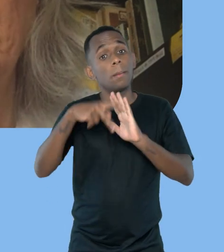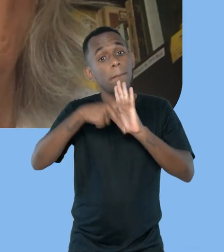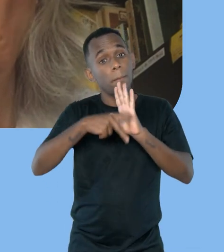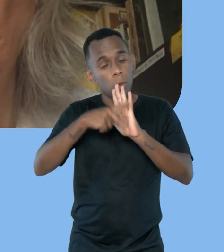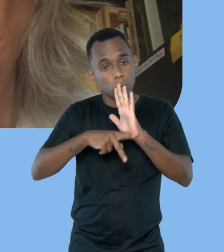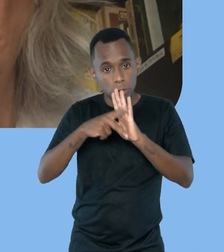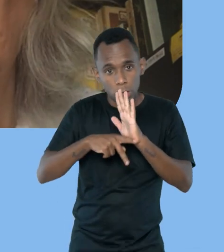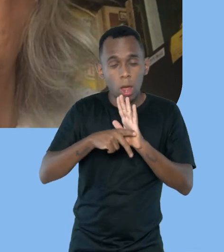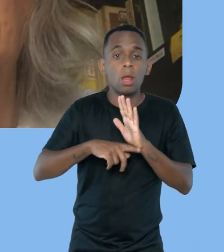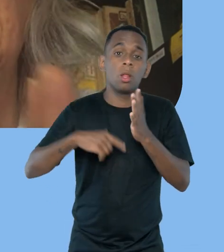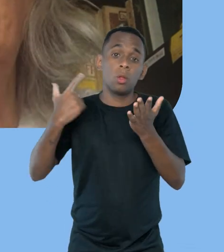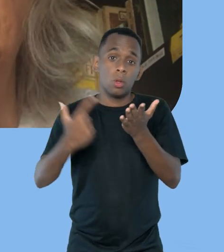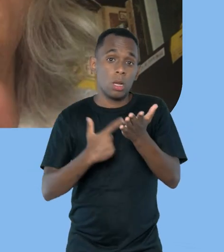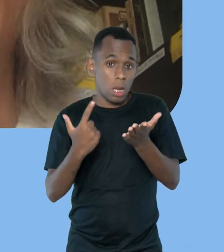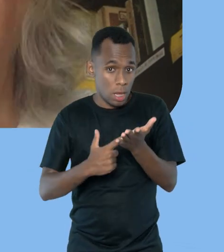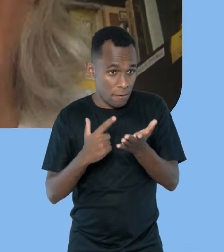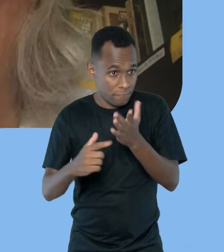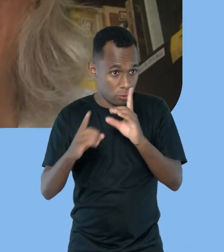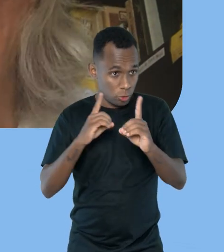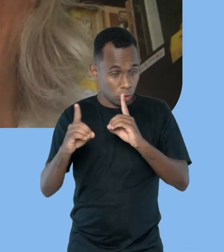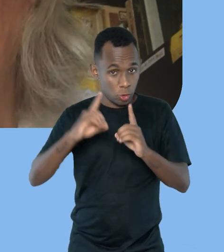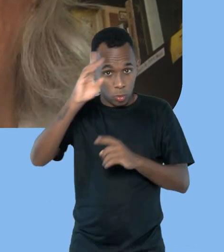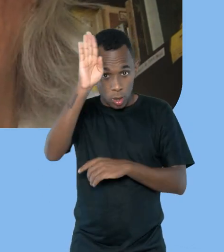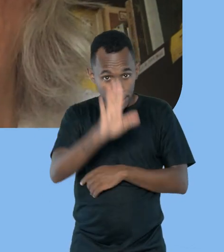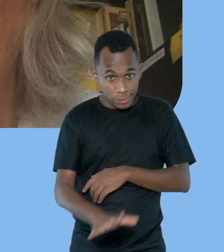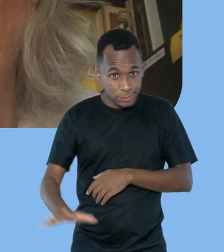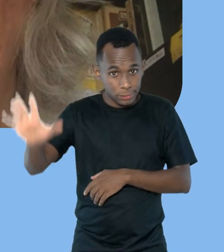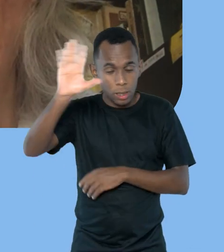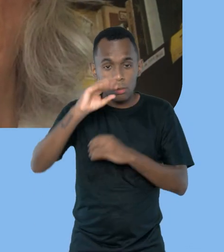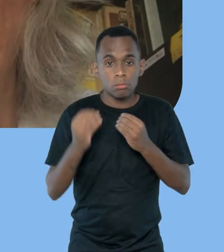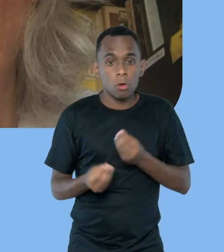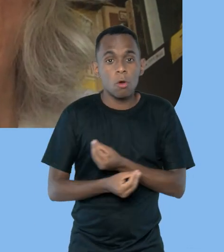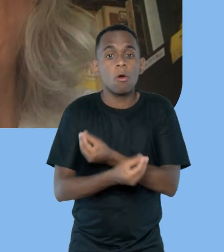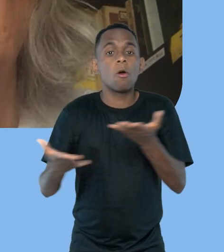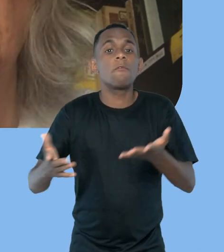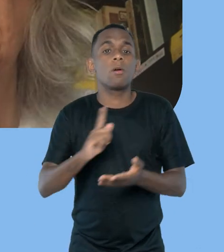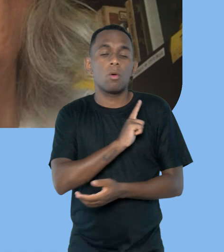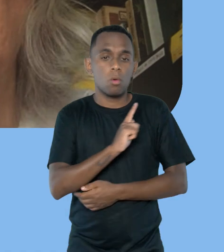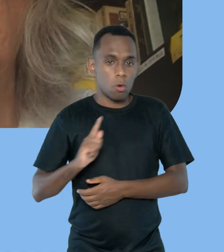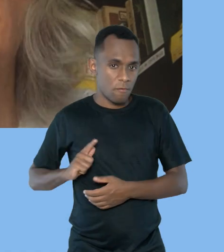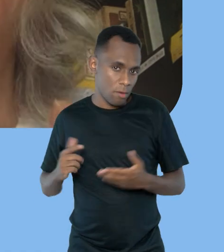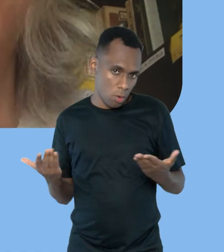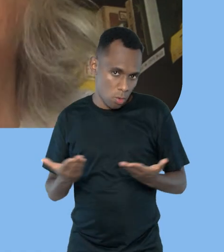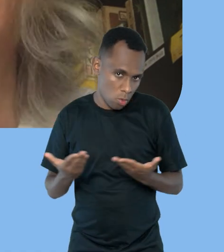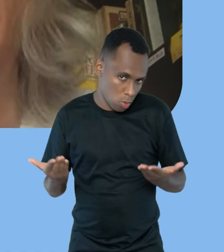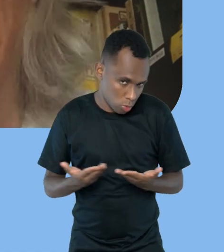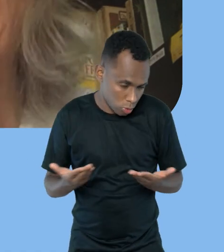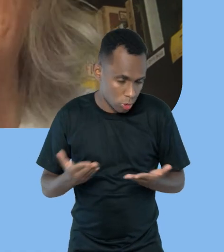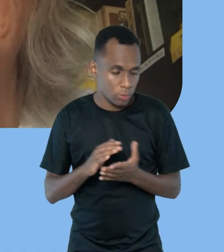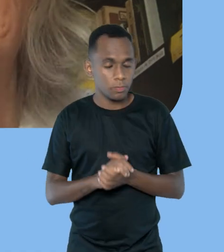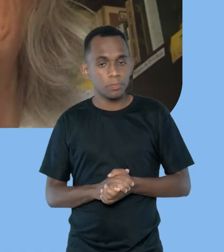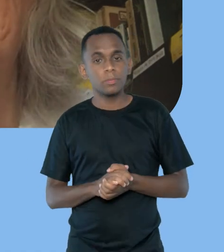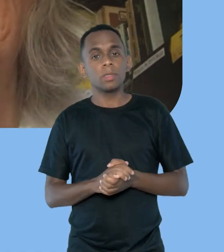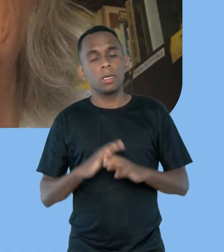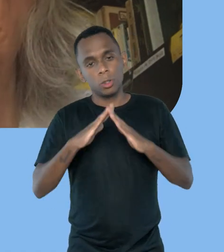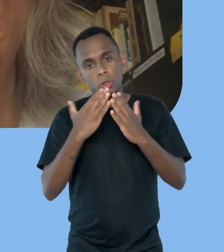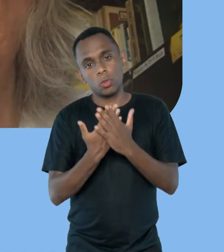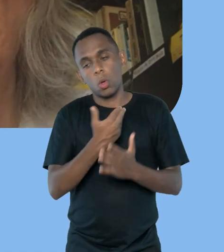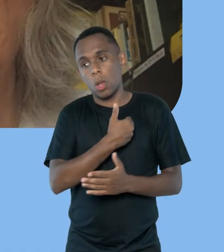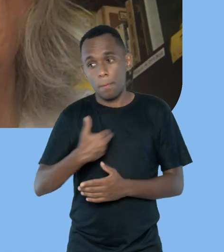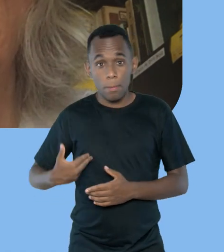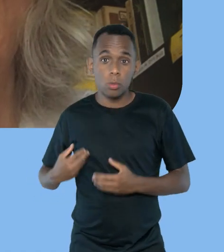Programa Nacional do Livro Didático, que é oferecido pelo governo atualmente, né? As escolas